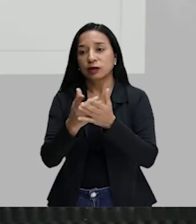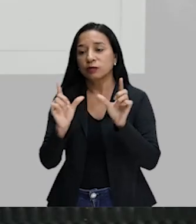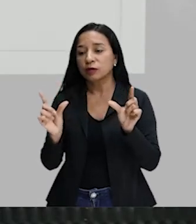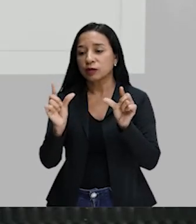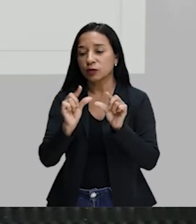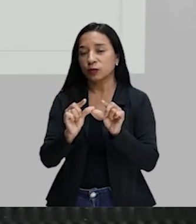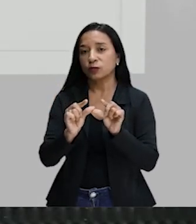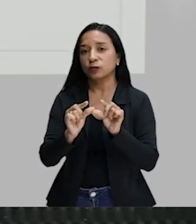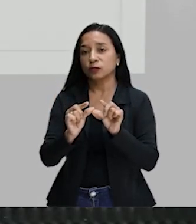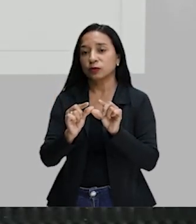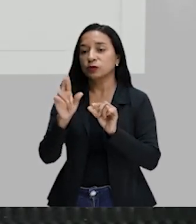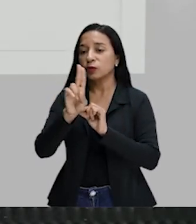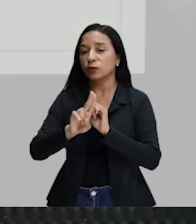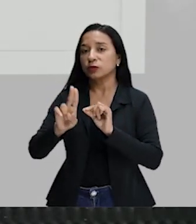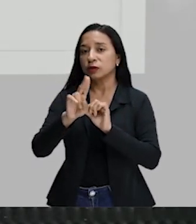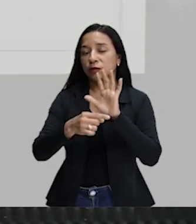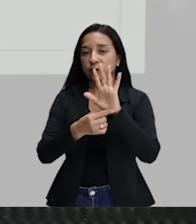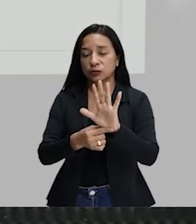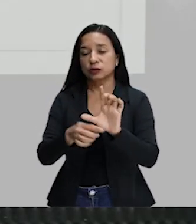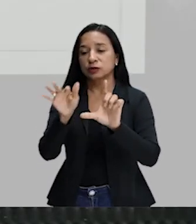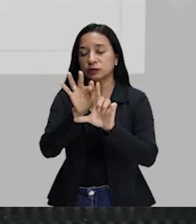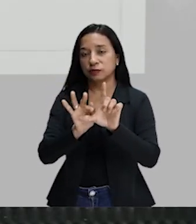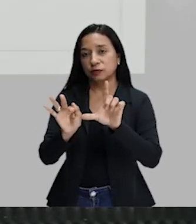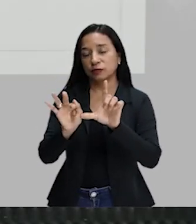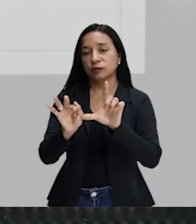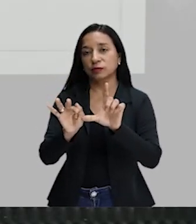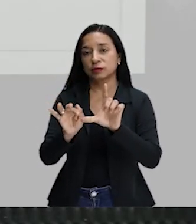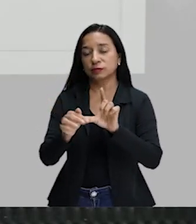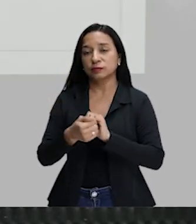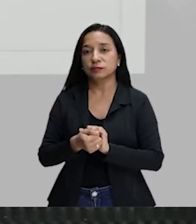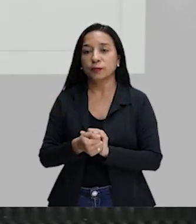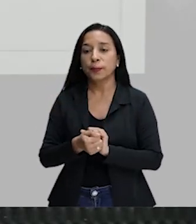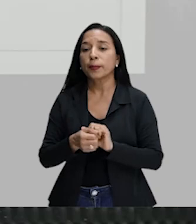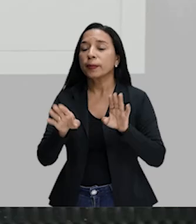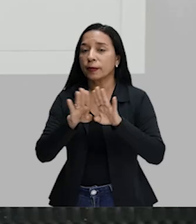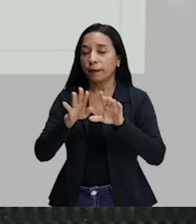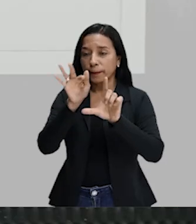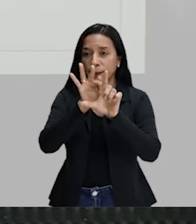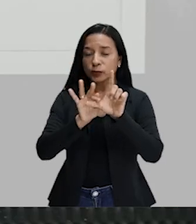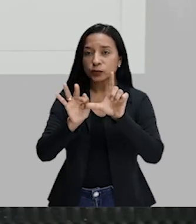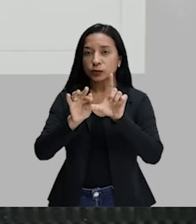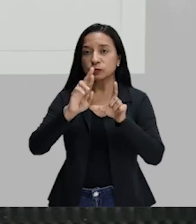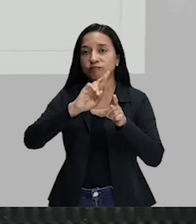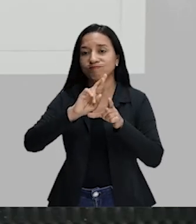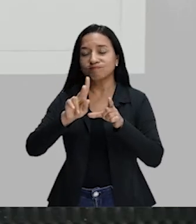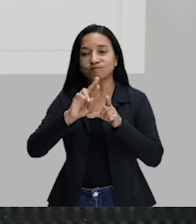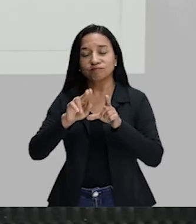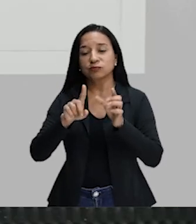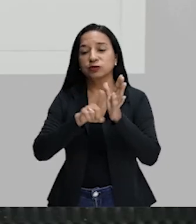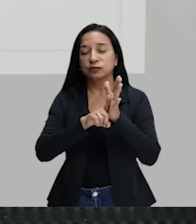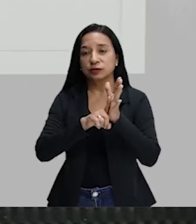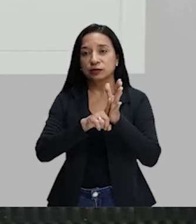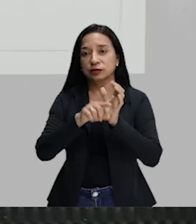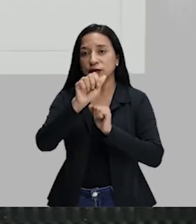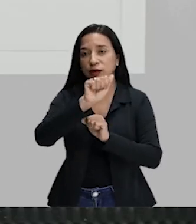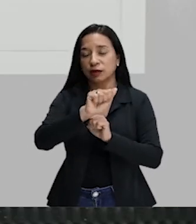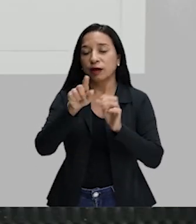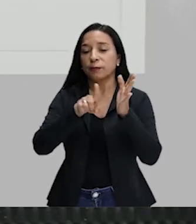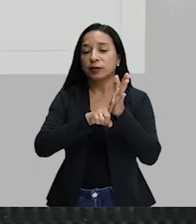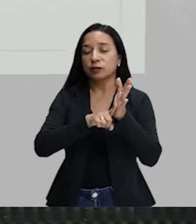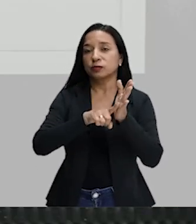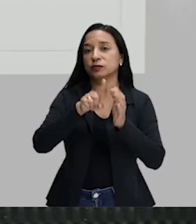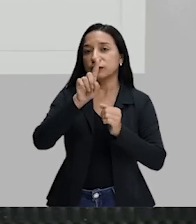gente. Beleza? Existe a fórmula do seno da diferença. Ó. Seno de A menos B. Agora você